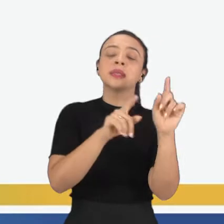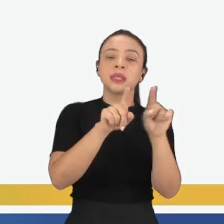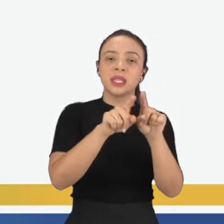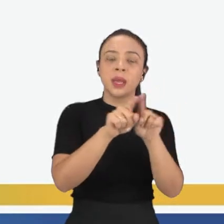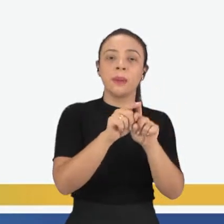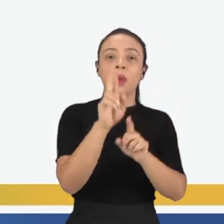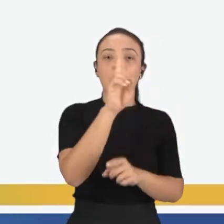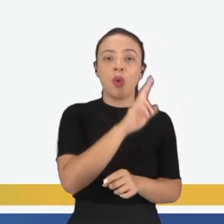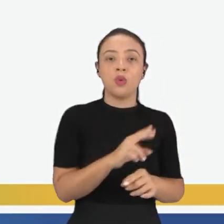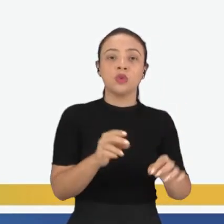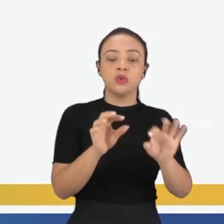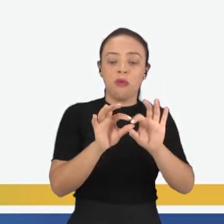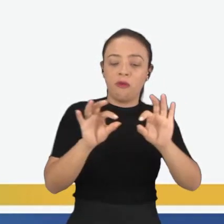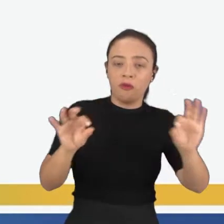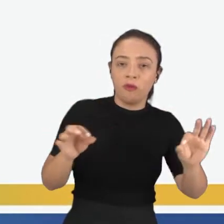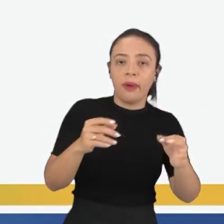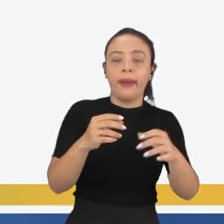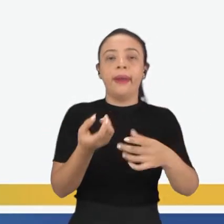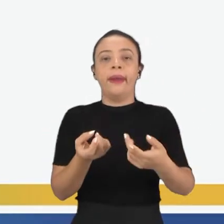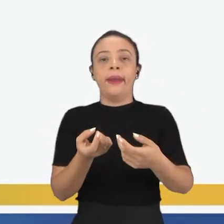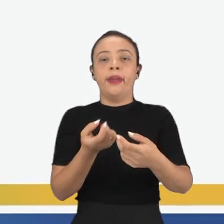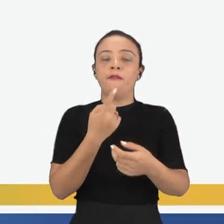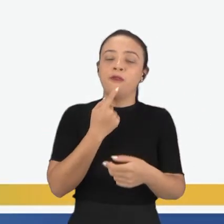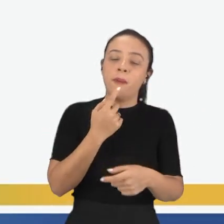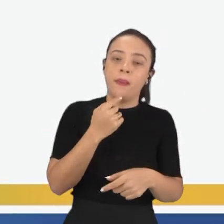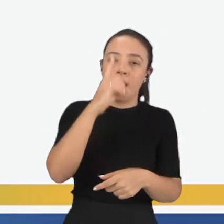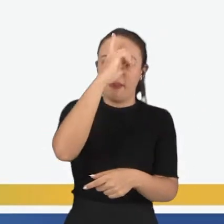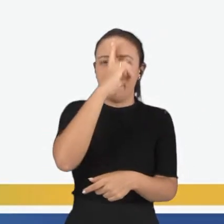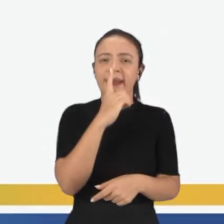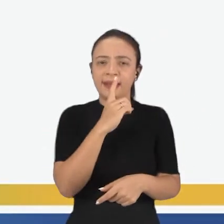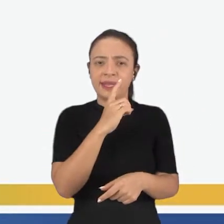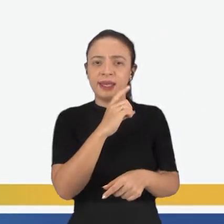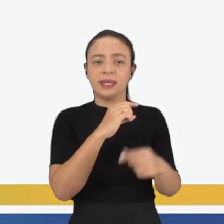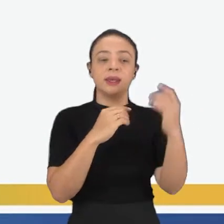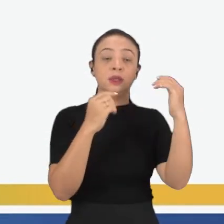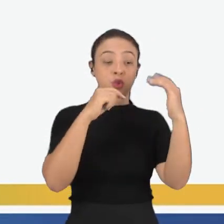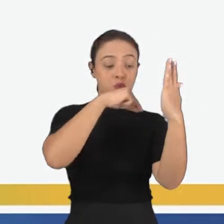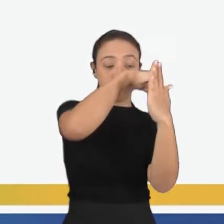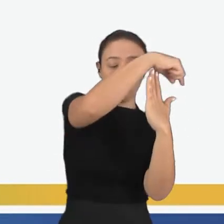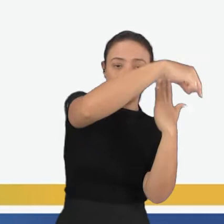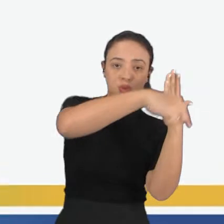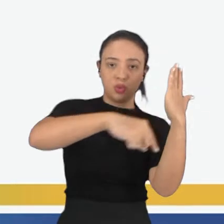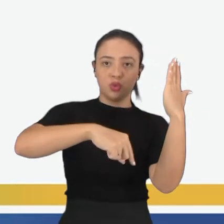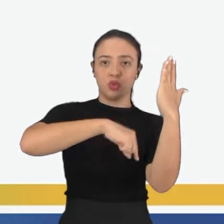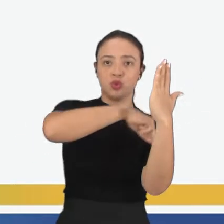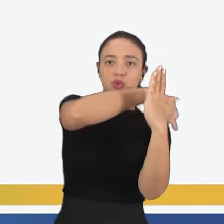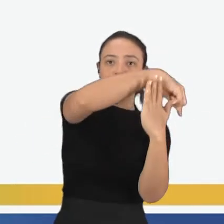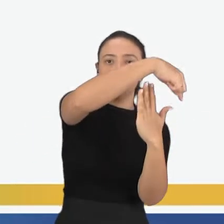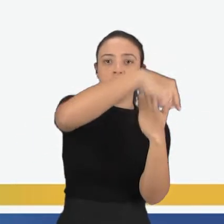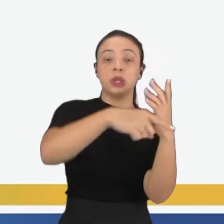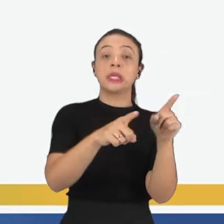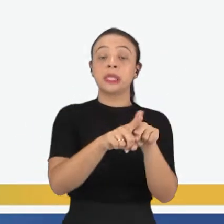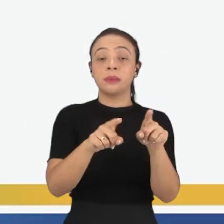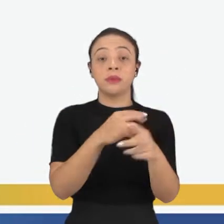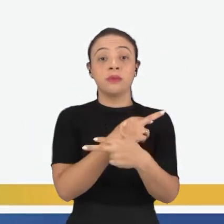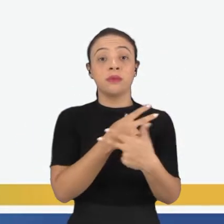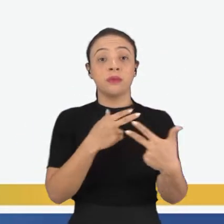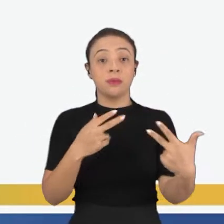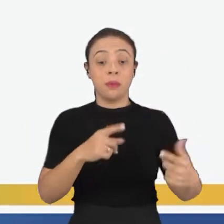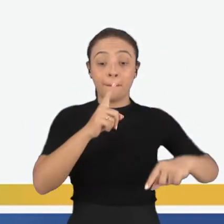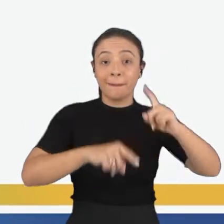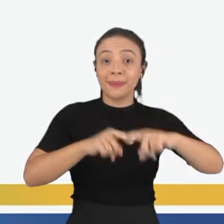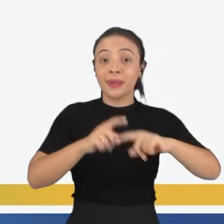enfeitam com fitas amarelas, fitas vermelhas e colocam sobre esses troncos, gente, objetos